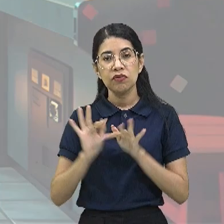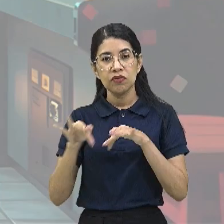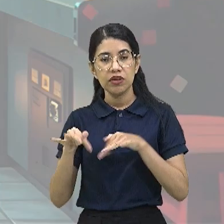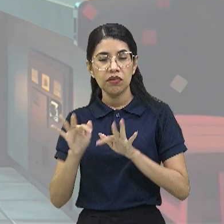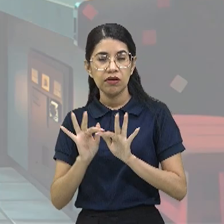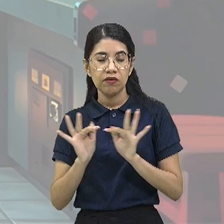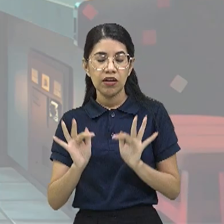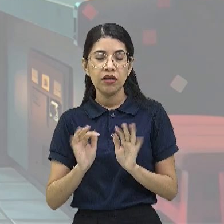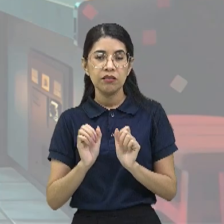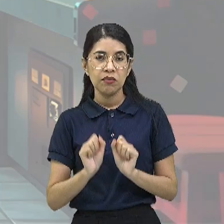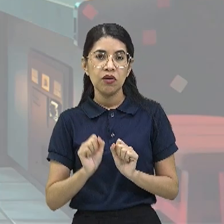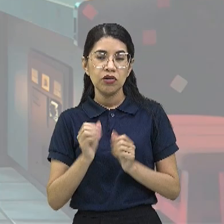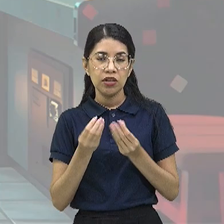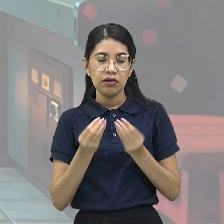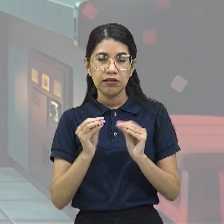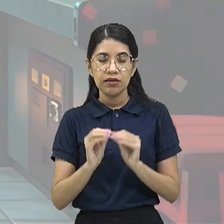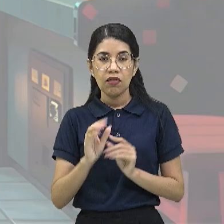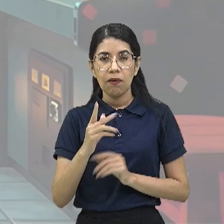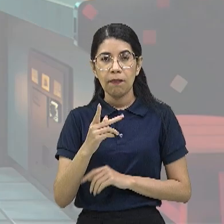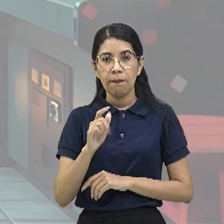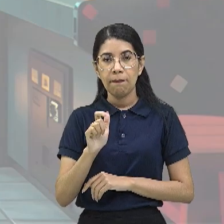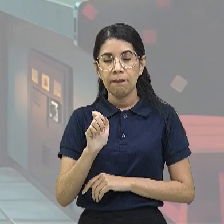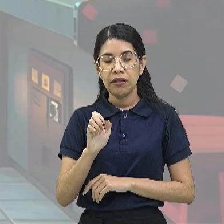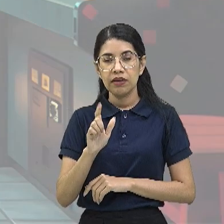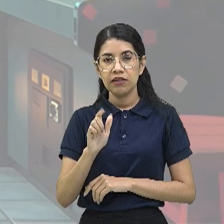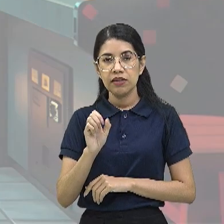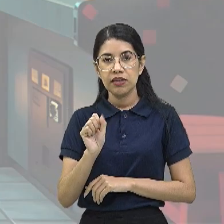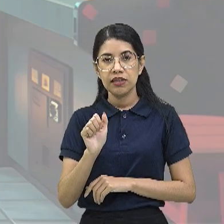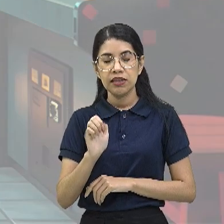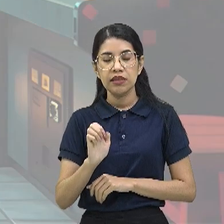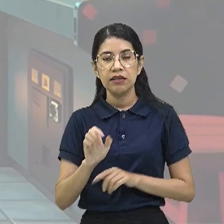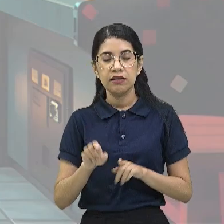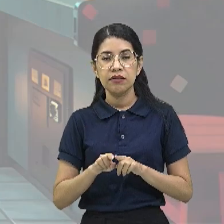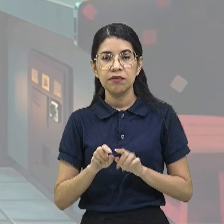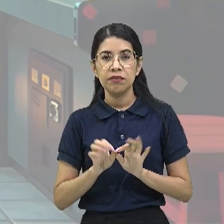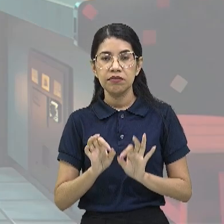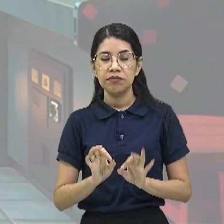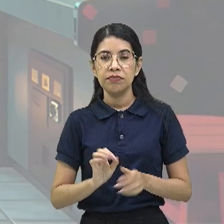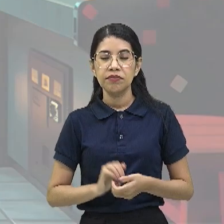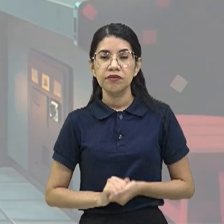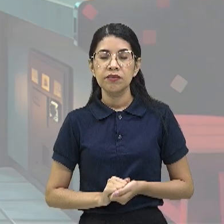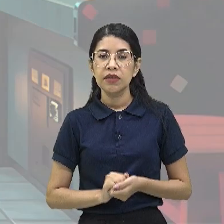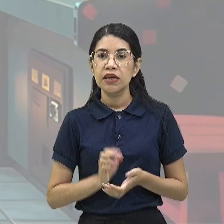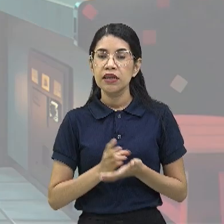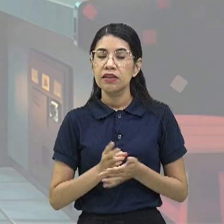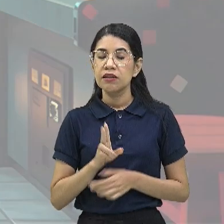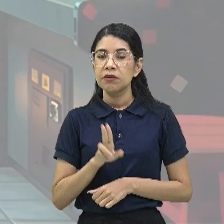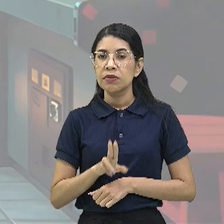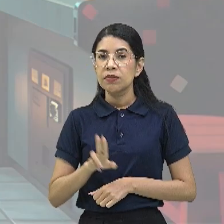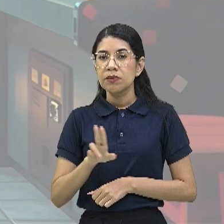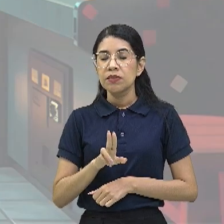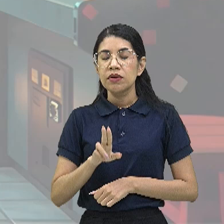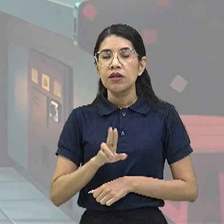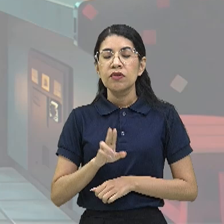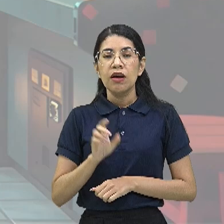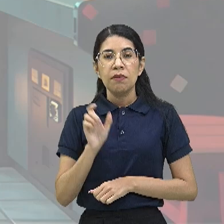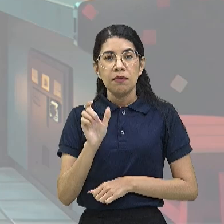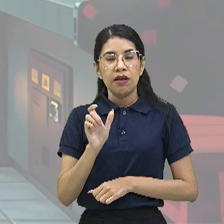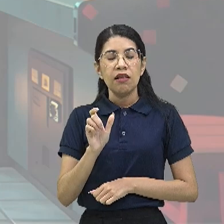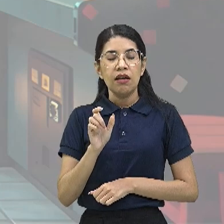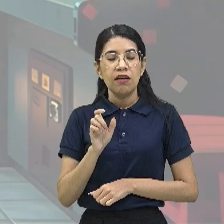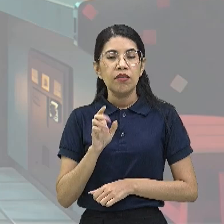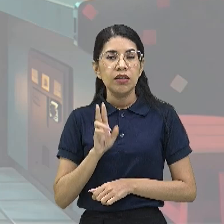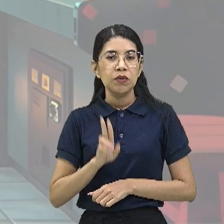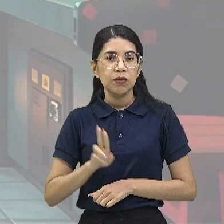palavra please, ou depois do can you, please, certo? Sempre utilizem essa palavra bem pequena,